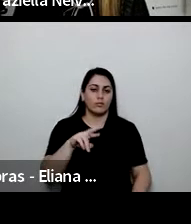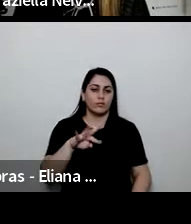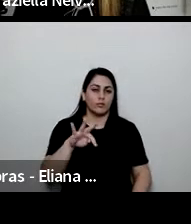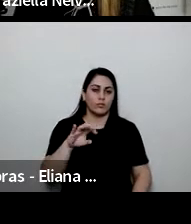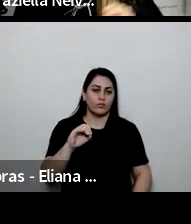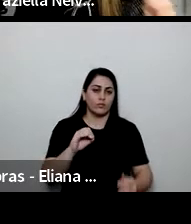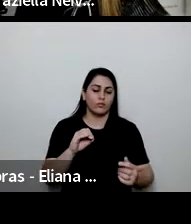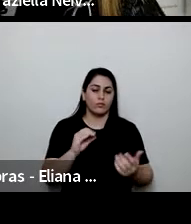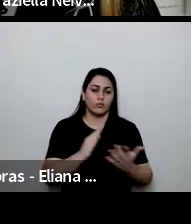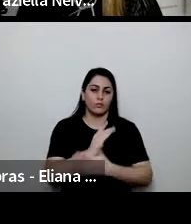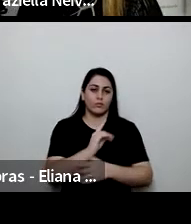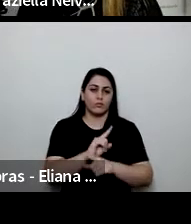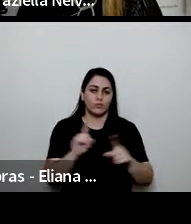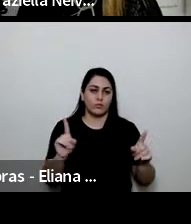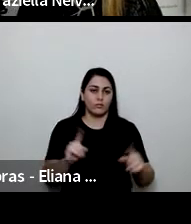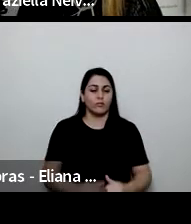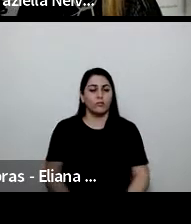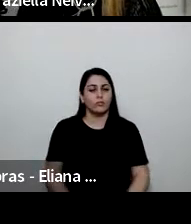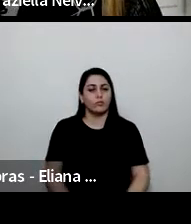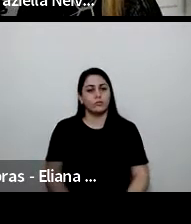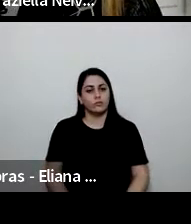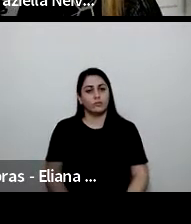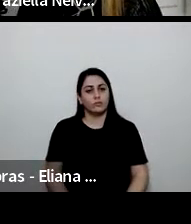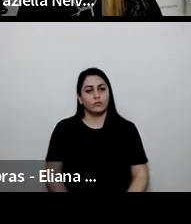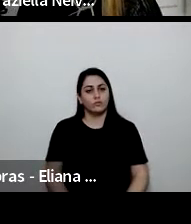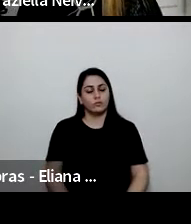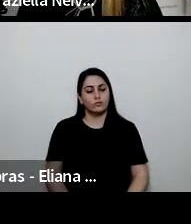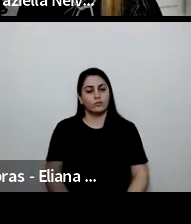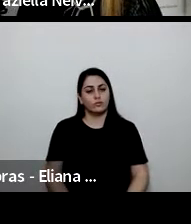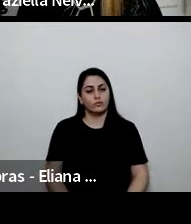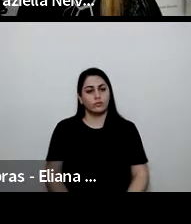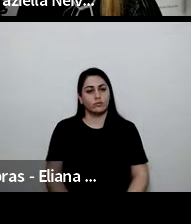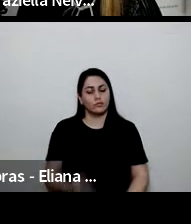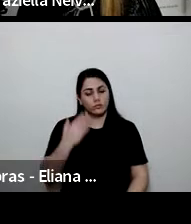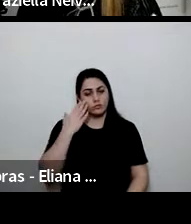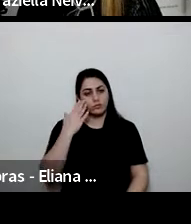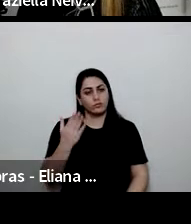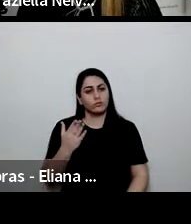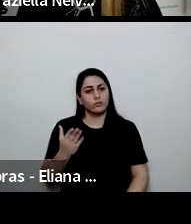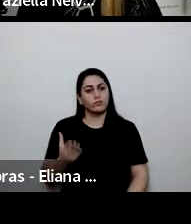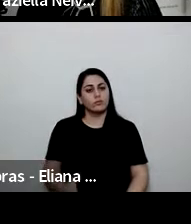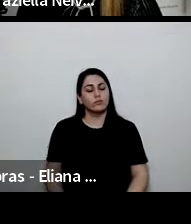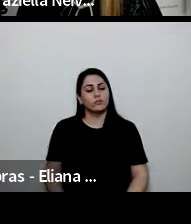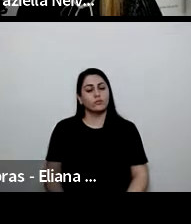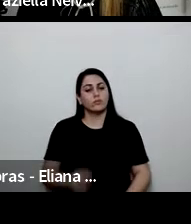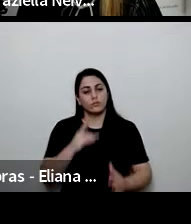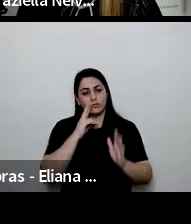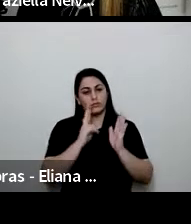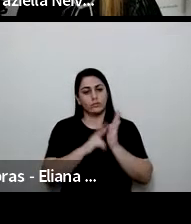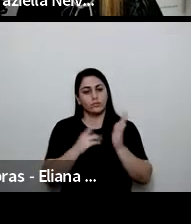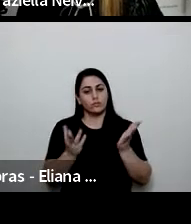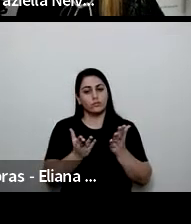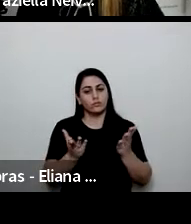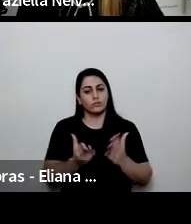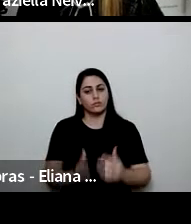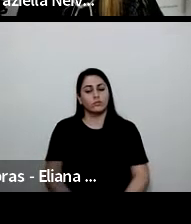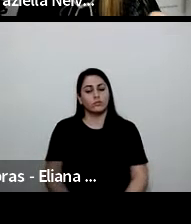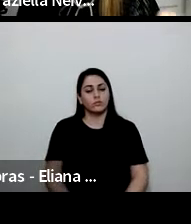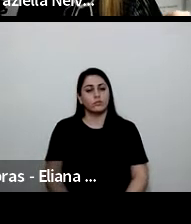aparecer a e a palavra obrigado eu tô eu tô com a palavra a senhora relatora